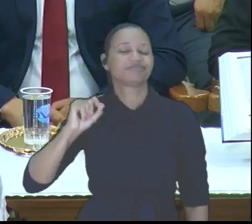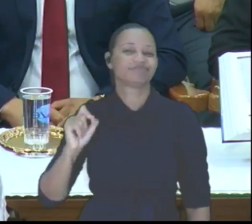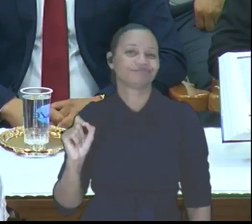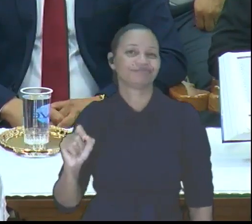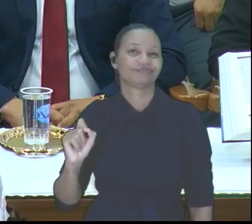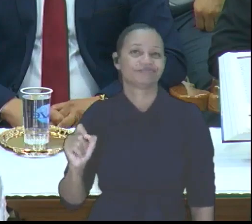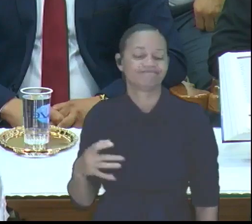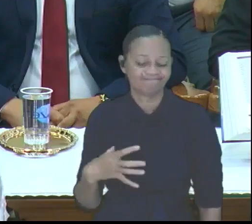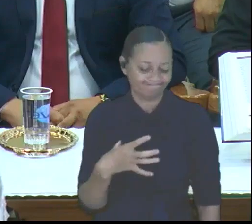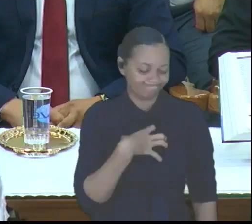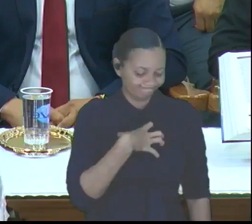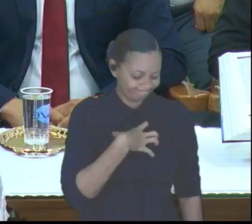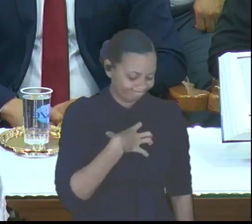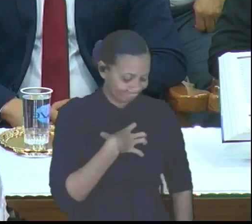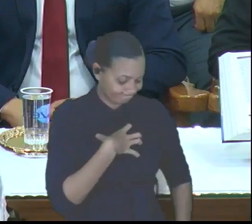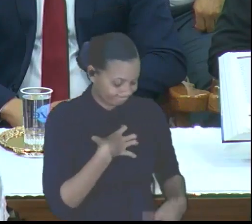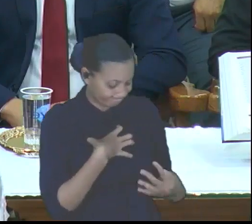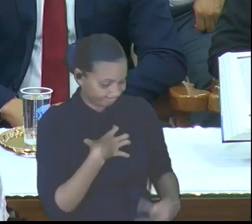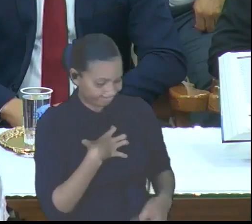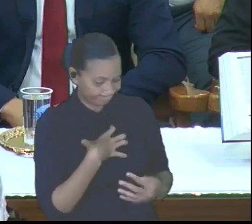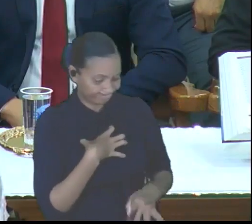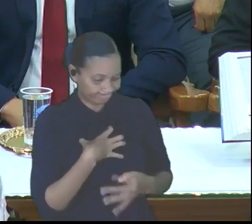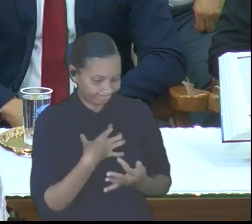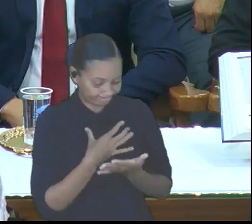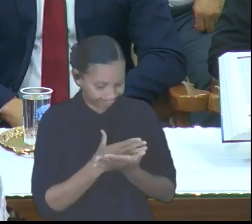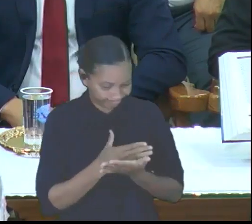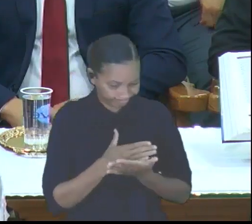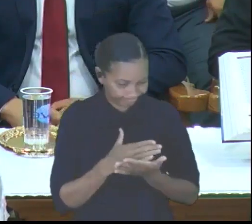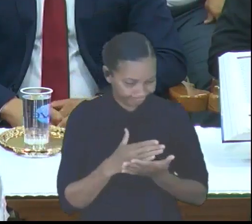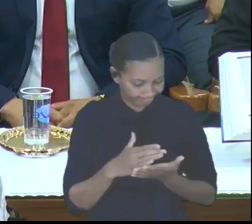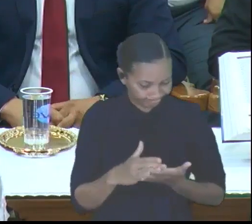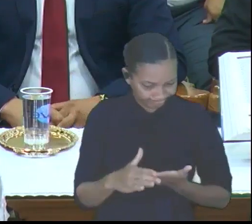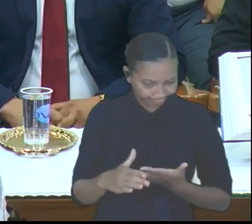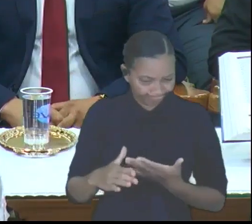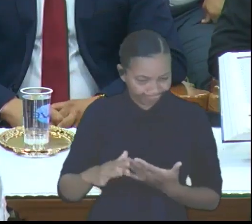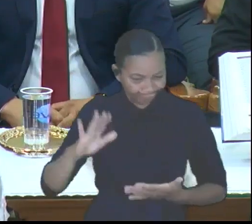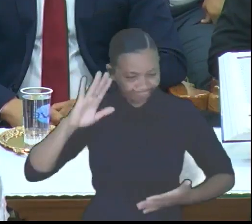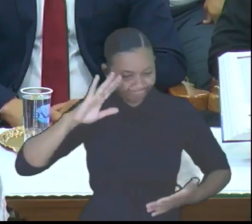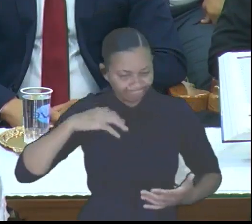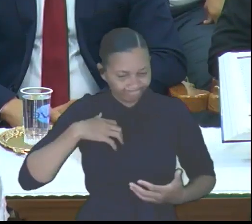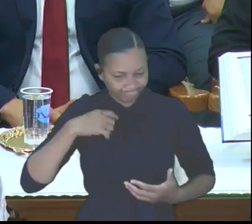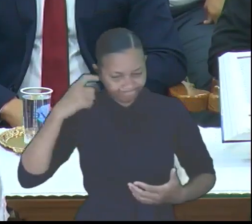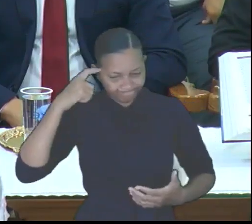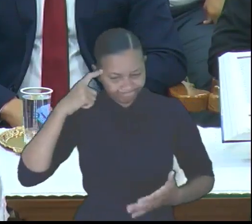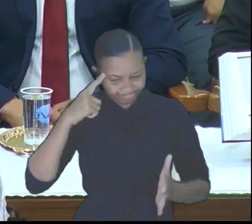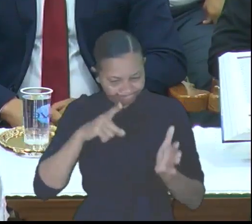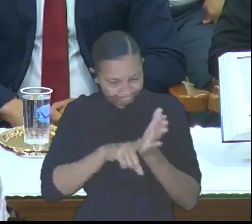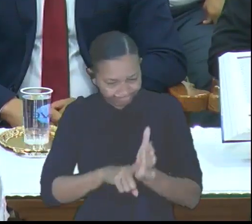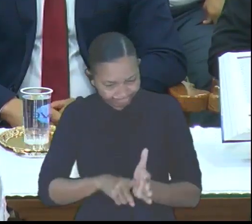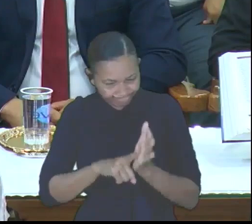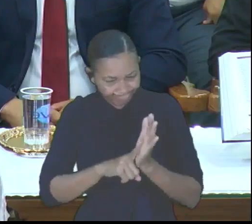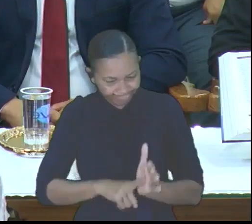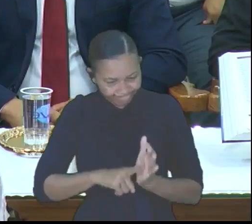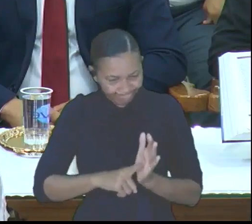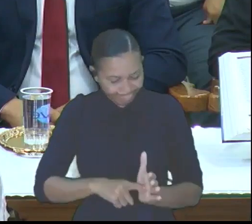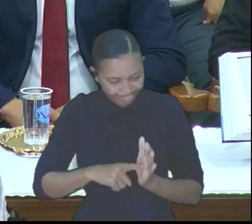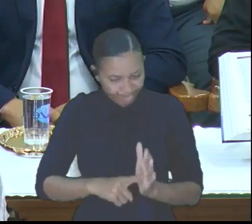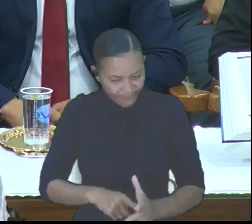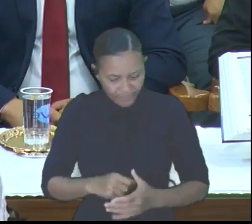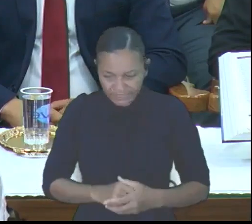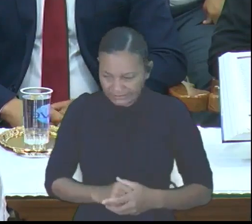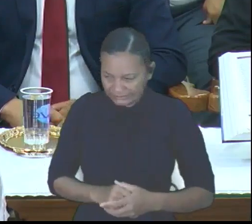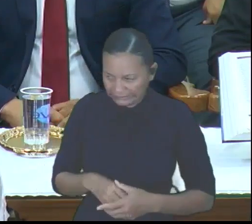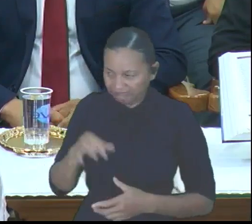muito penosa. Ele começa a alimentar o seu pessimismo. Não vai dar certo mesmo,